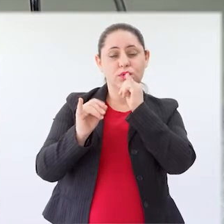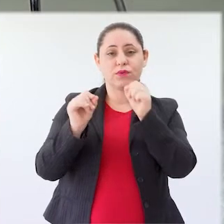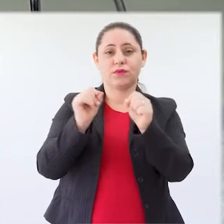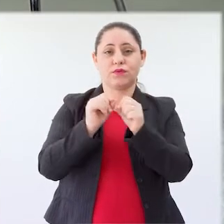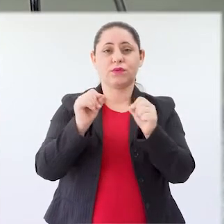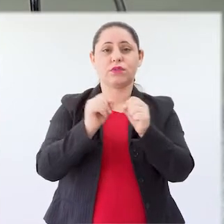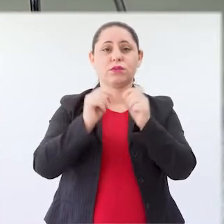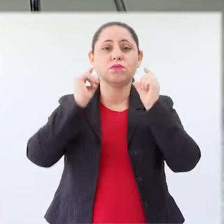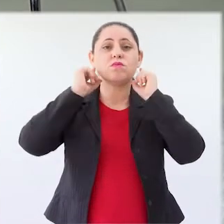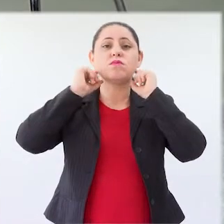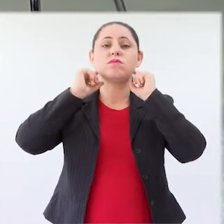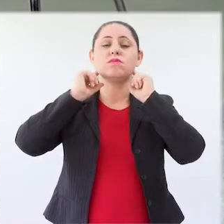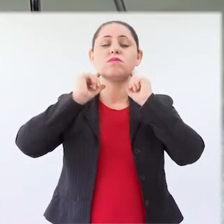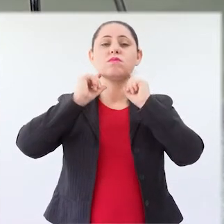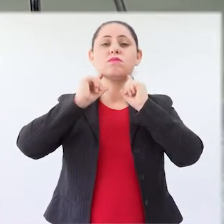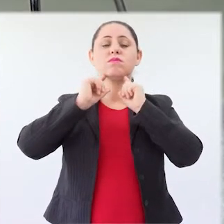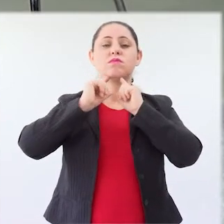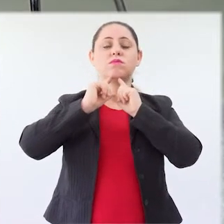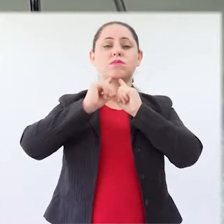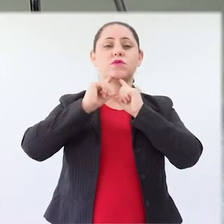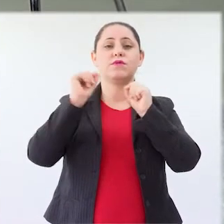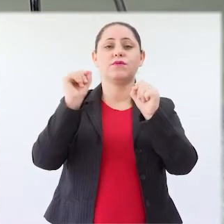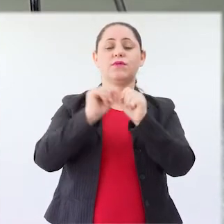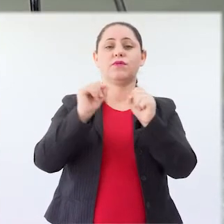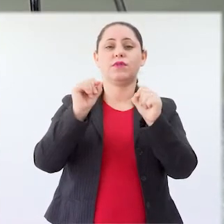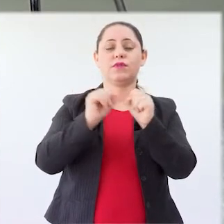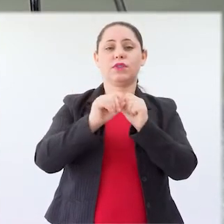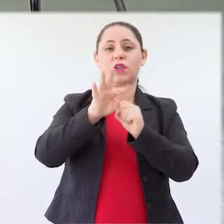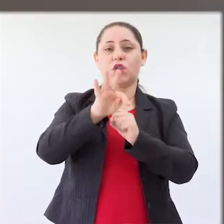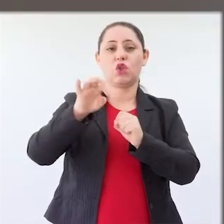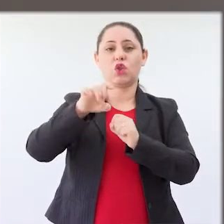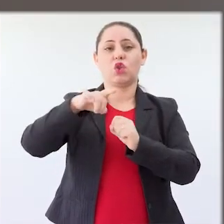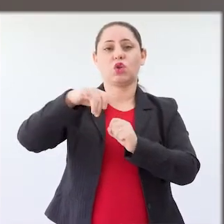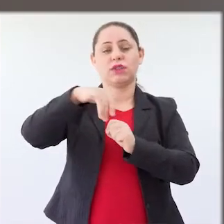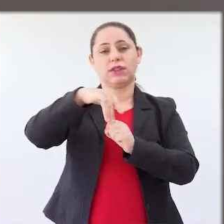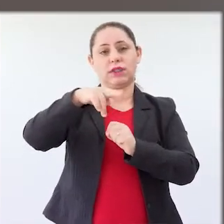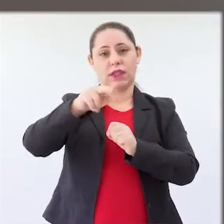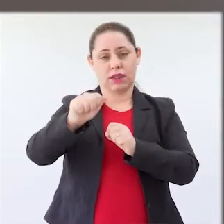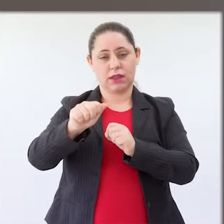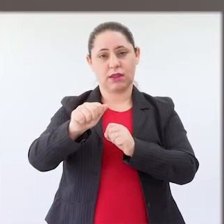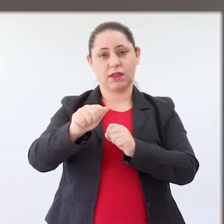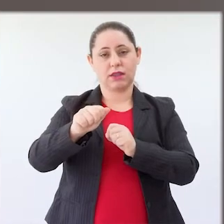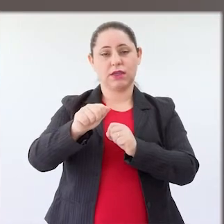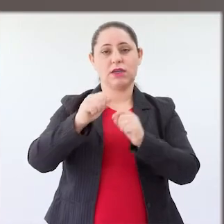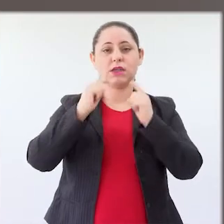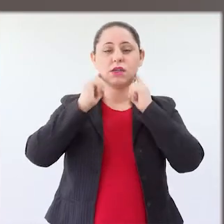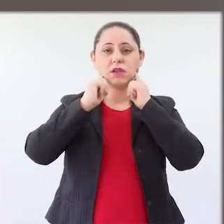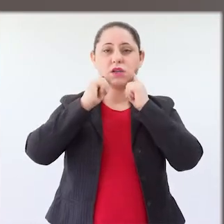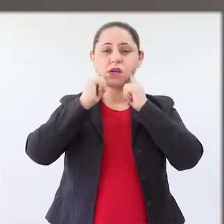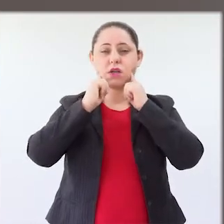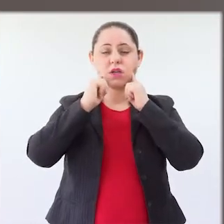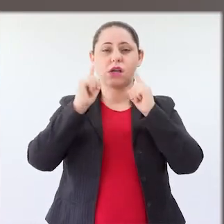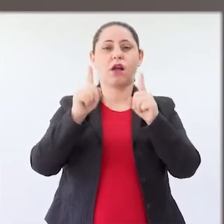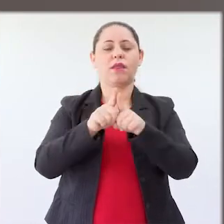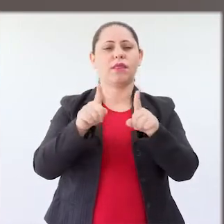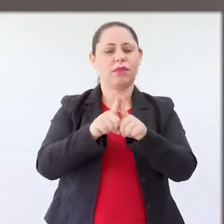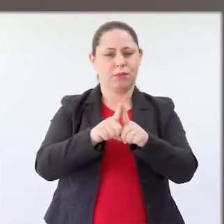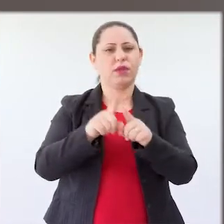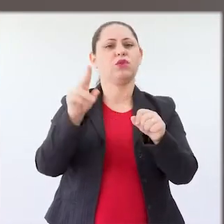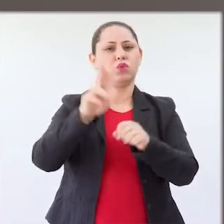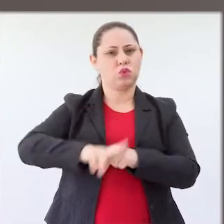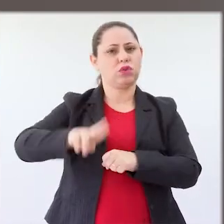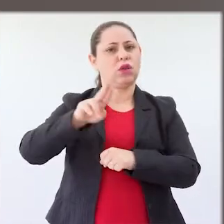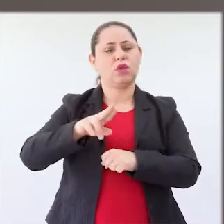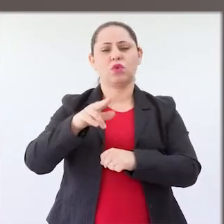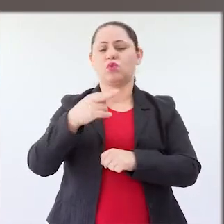estou fazendo um preenchimento de mandíbula e vou fazer uma toxina em bruxismo, que é